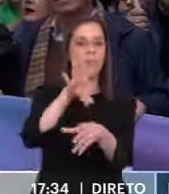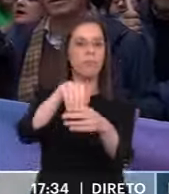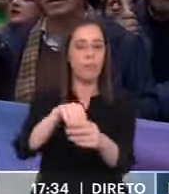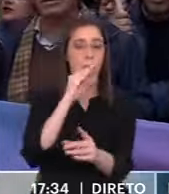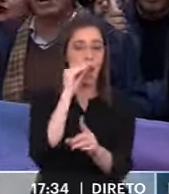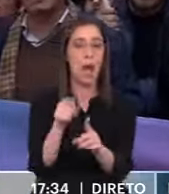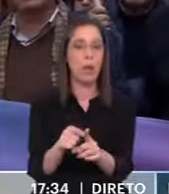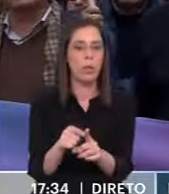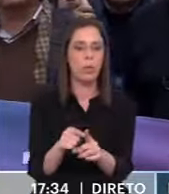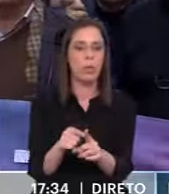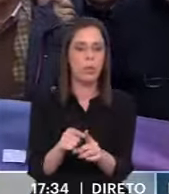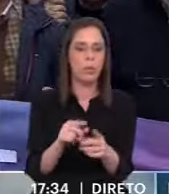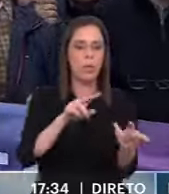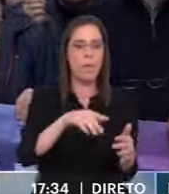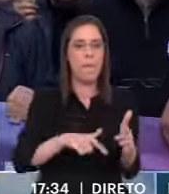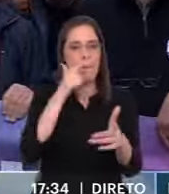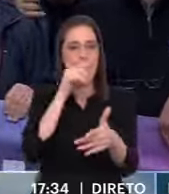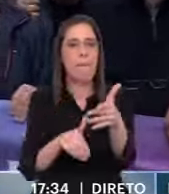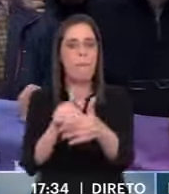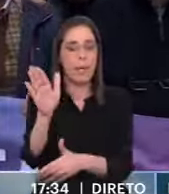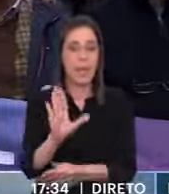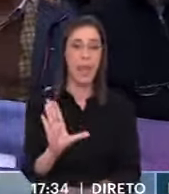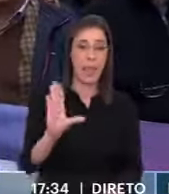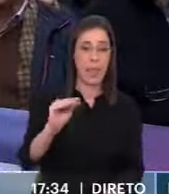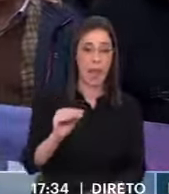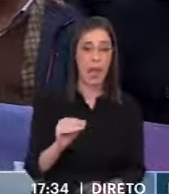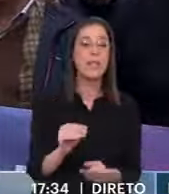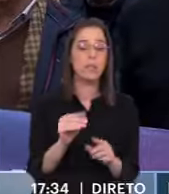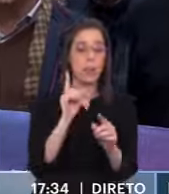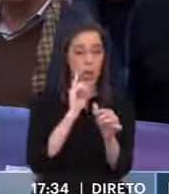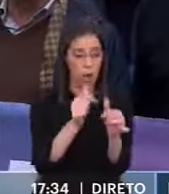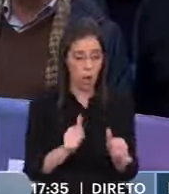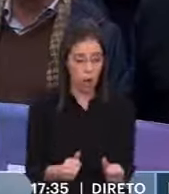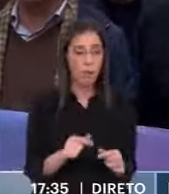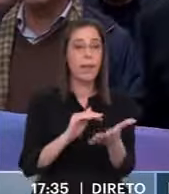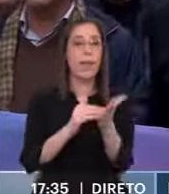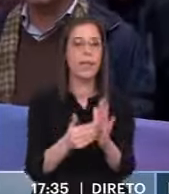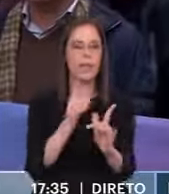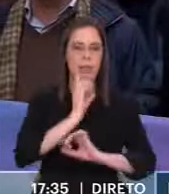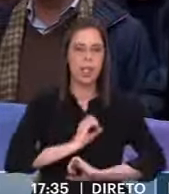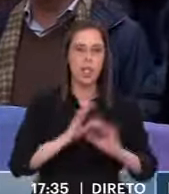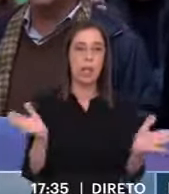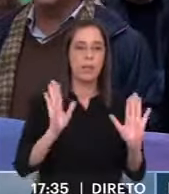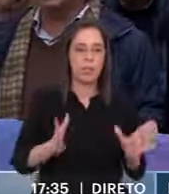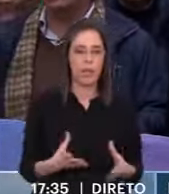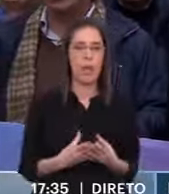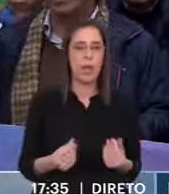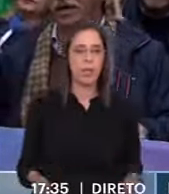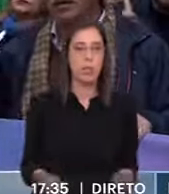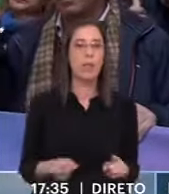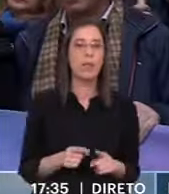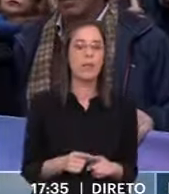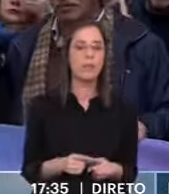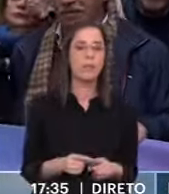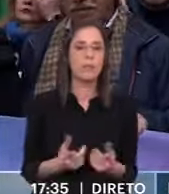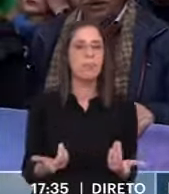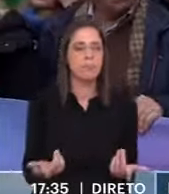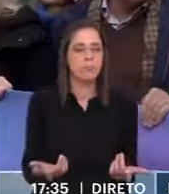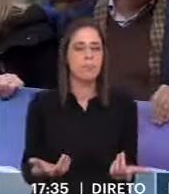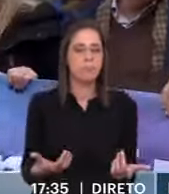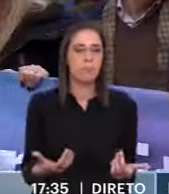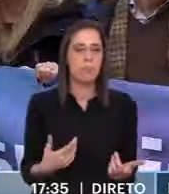alunos, conta para a sua transição para o décimo ano, e essa situação tem que estar esclarecida, tem que estar resolvida. A par dessa situação, com certeza que